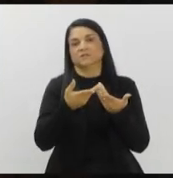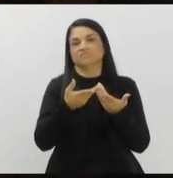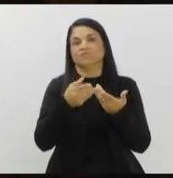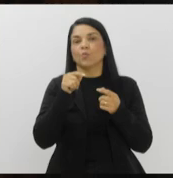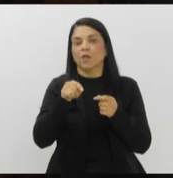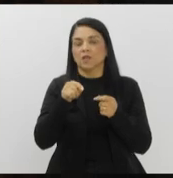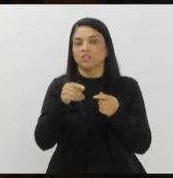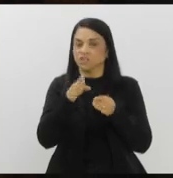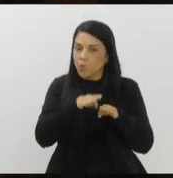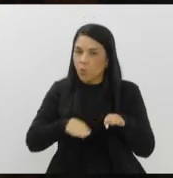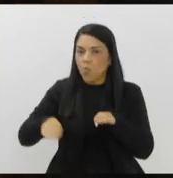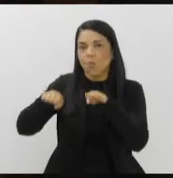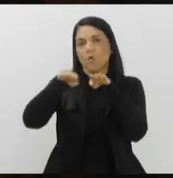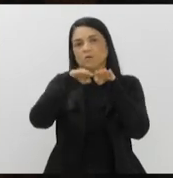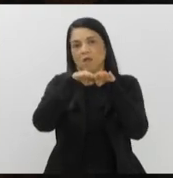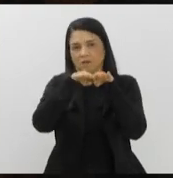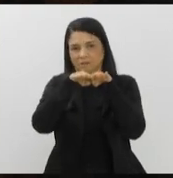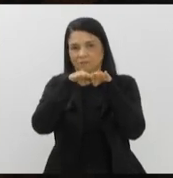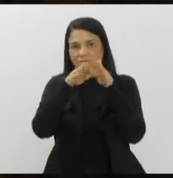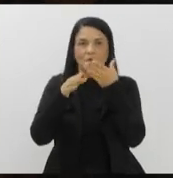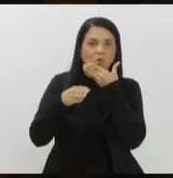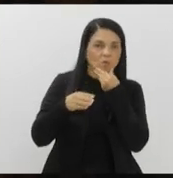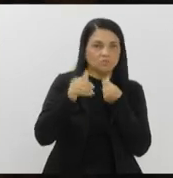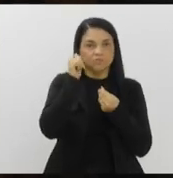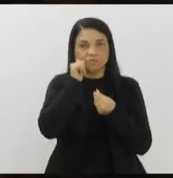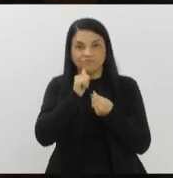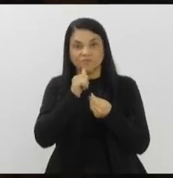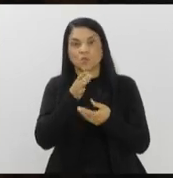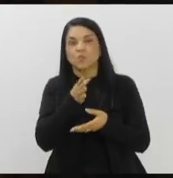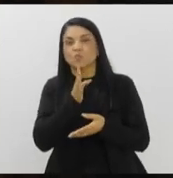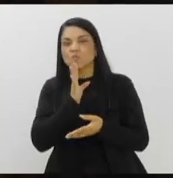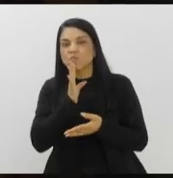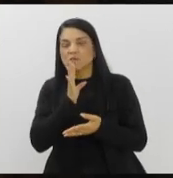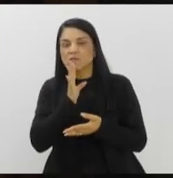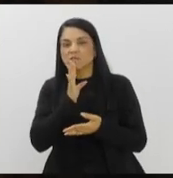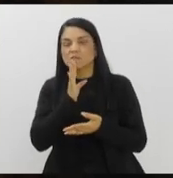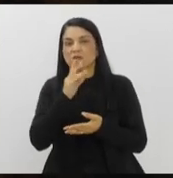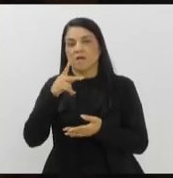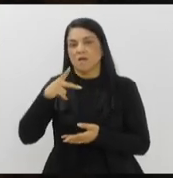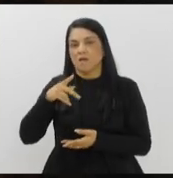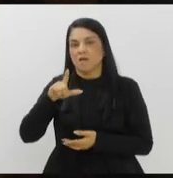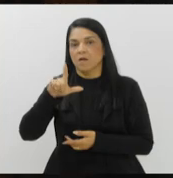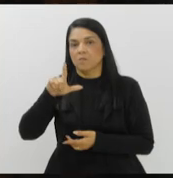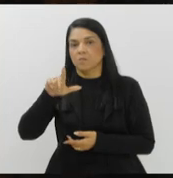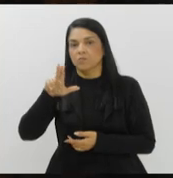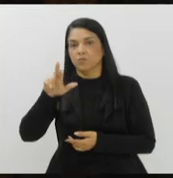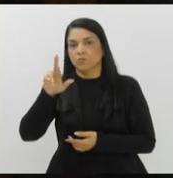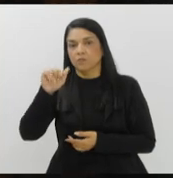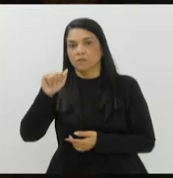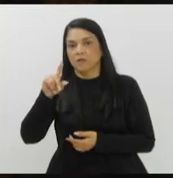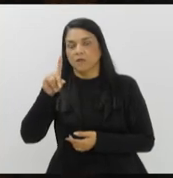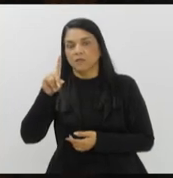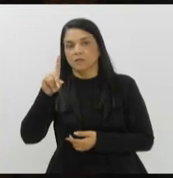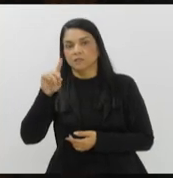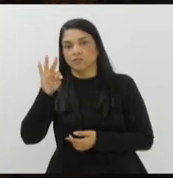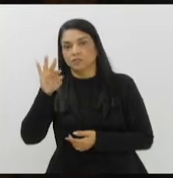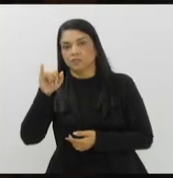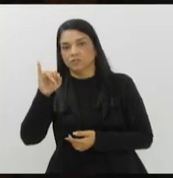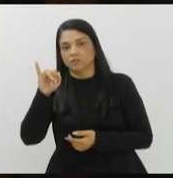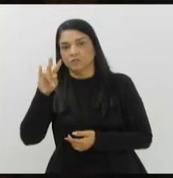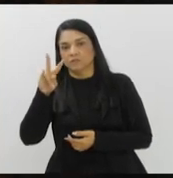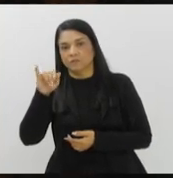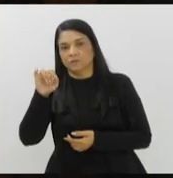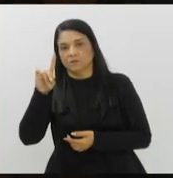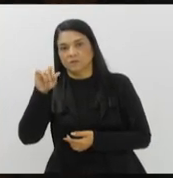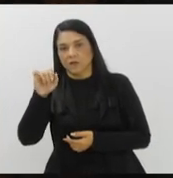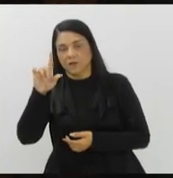patriarcado. Quando você reconhece a pluriatividade como uma ação fundamental na